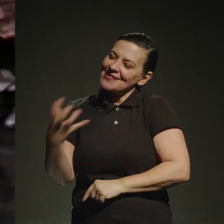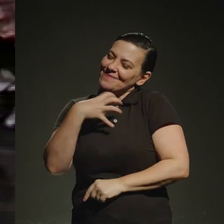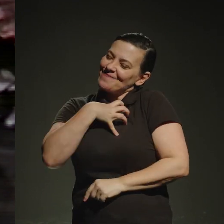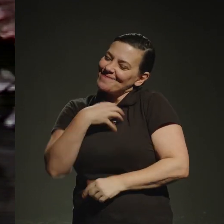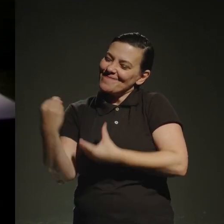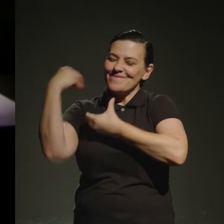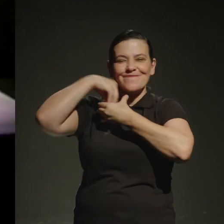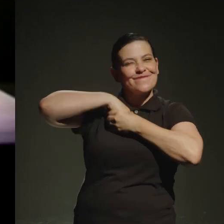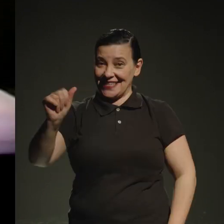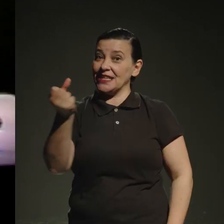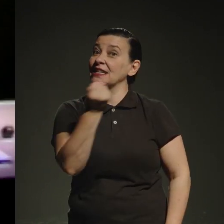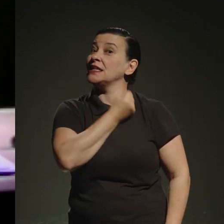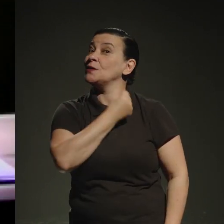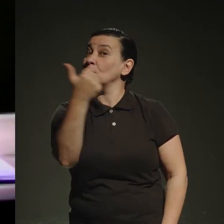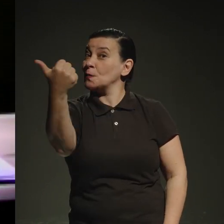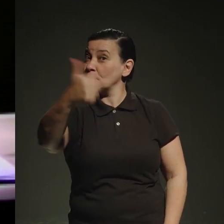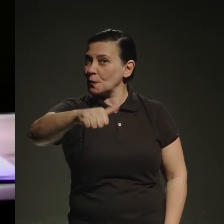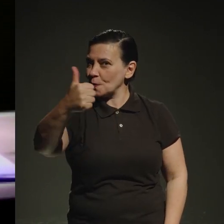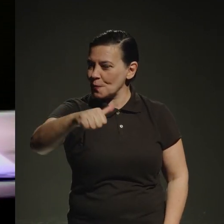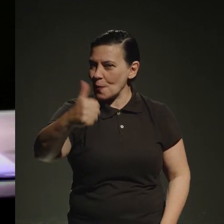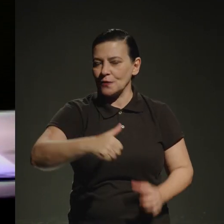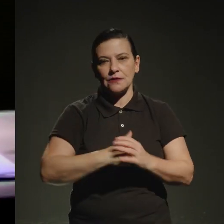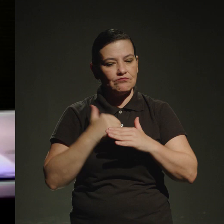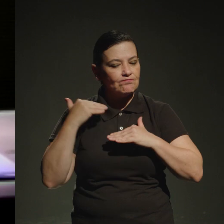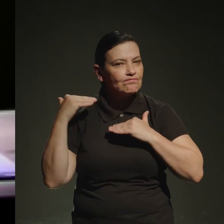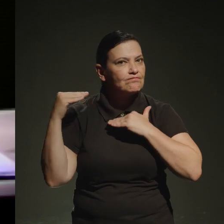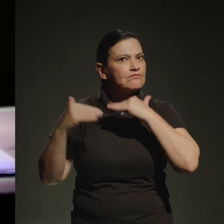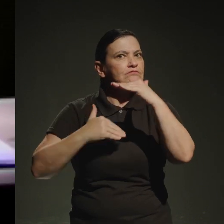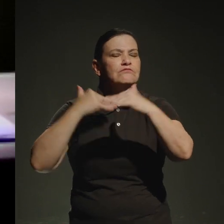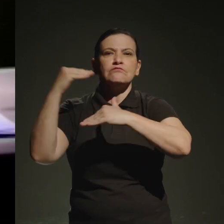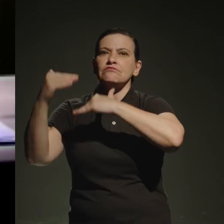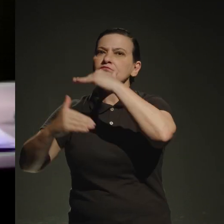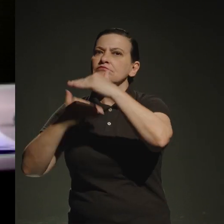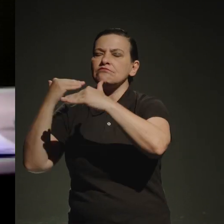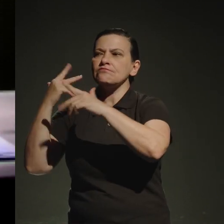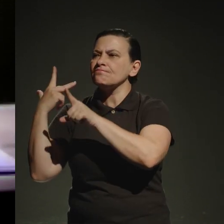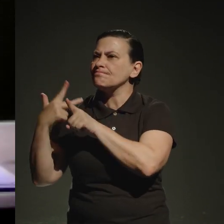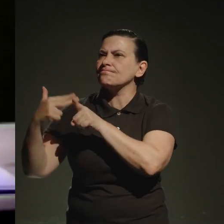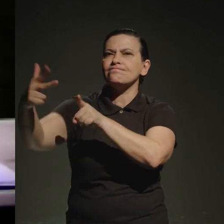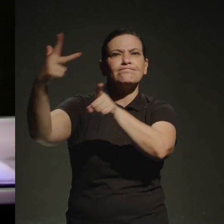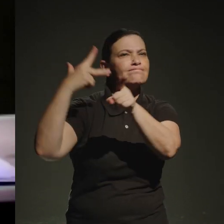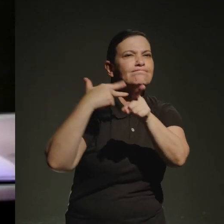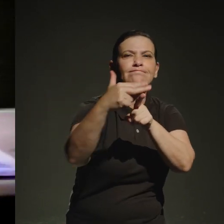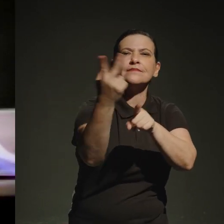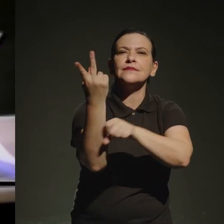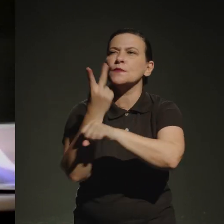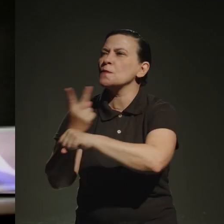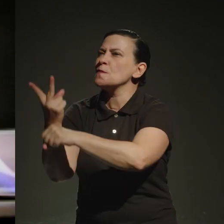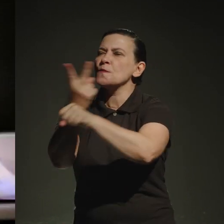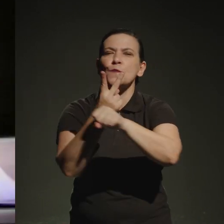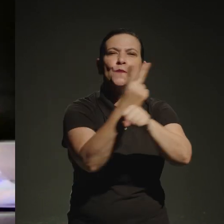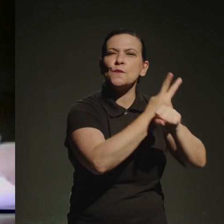Dom Quixote em busca de quem o sagre cavaleiro e outras acontecências mundanas. Ergue-se um dos